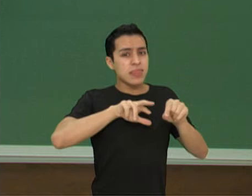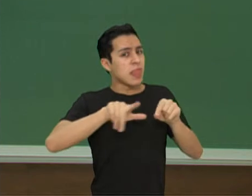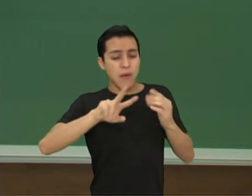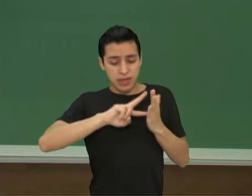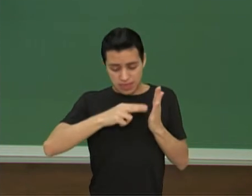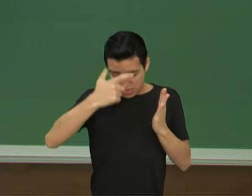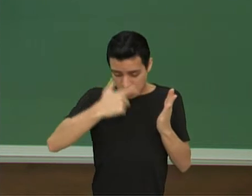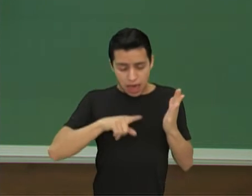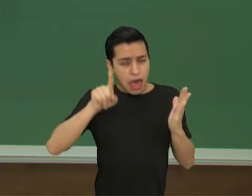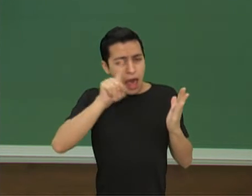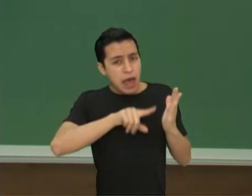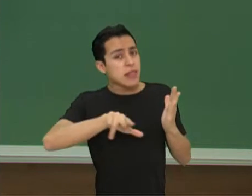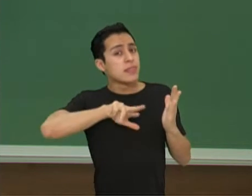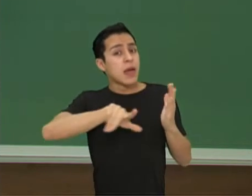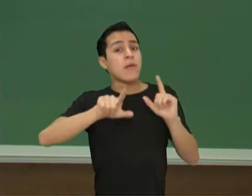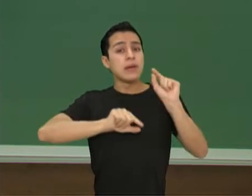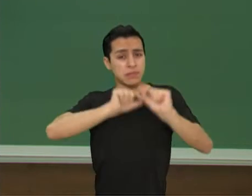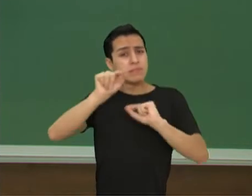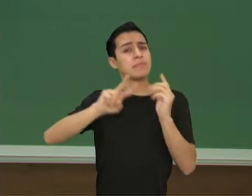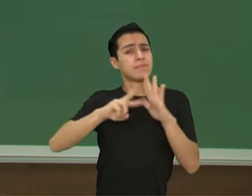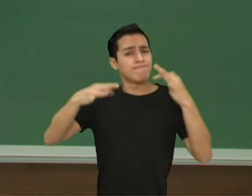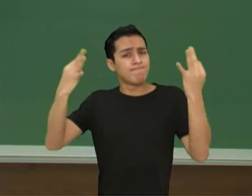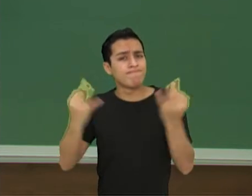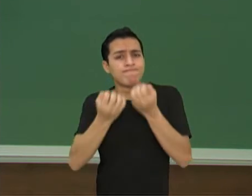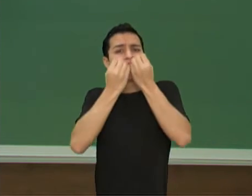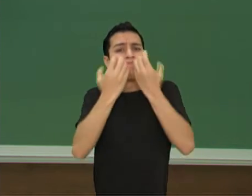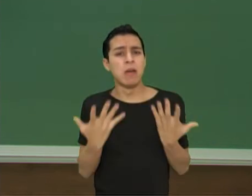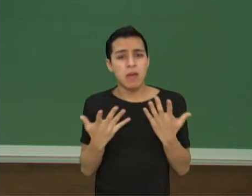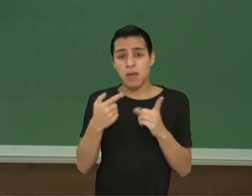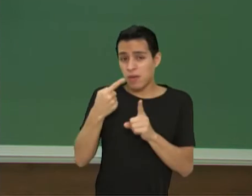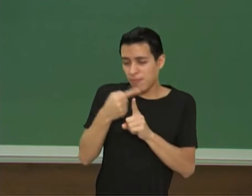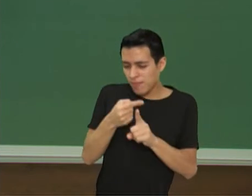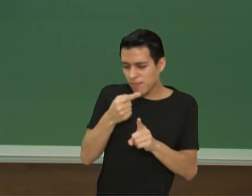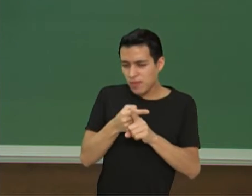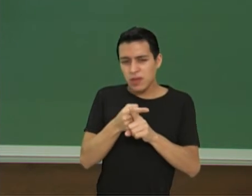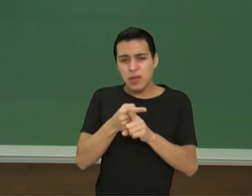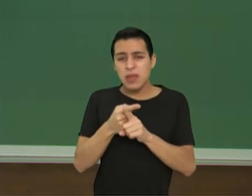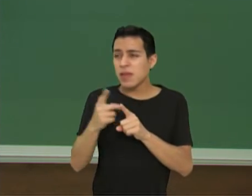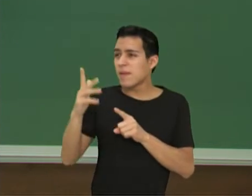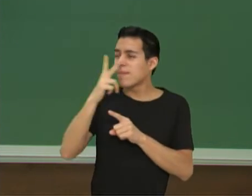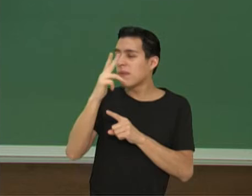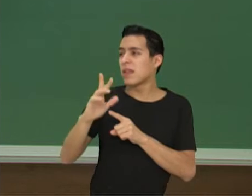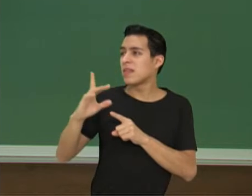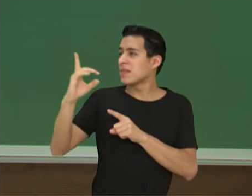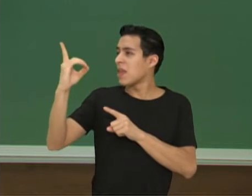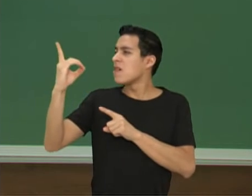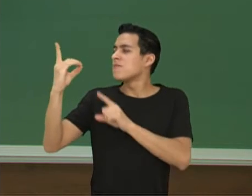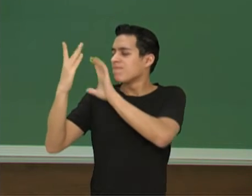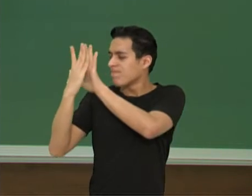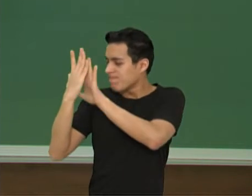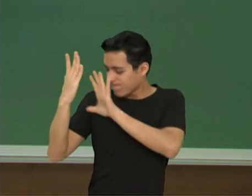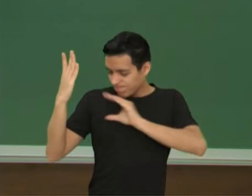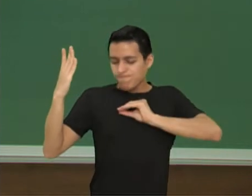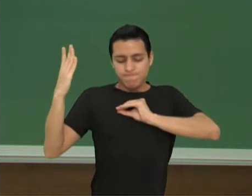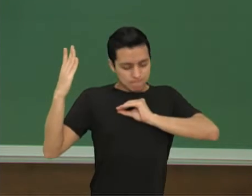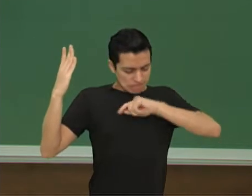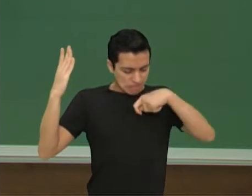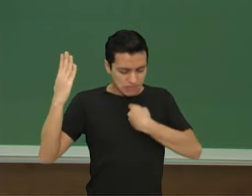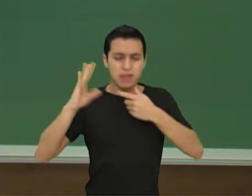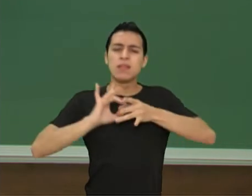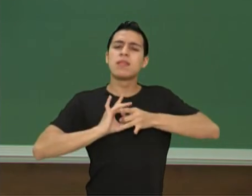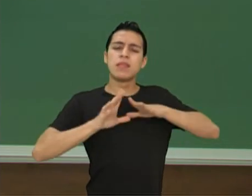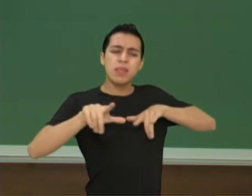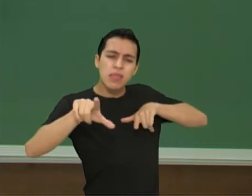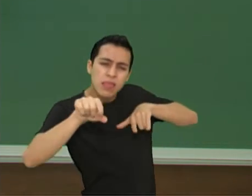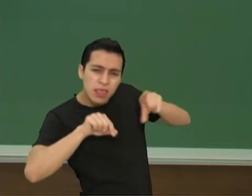do ser humano. O livre-arbítrio é um sinal de perfeição, né? De tão perfeito, de tão a sua imagem Deus nos fez, que ele nos deu a